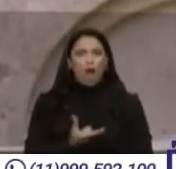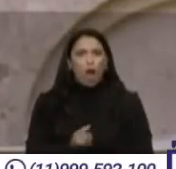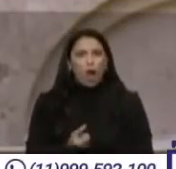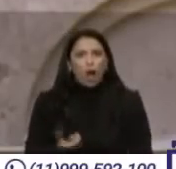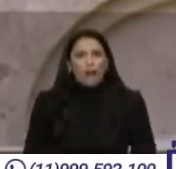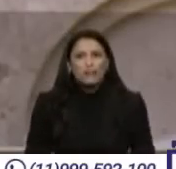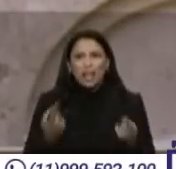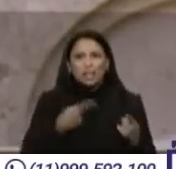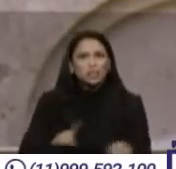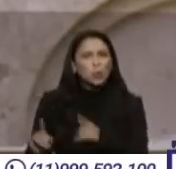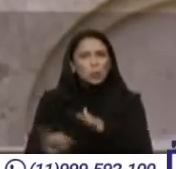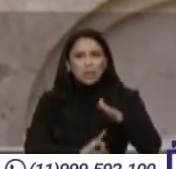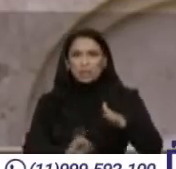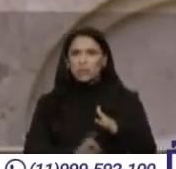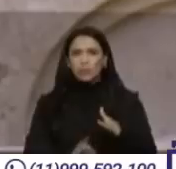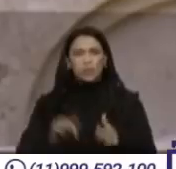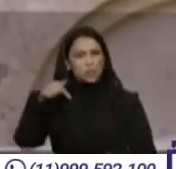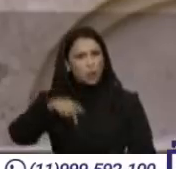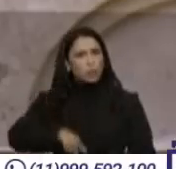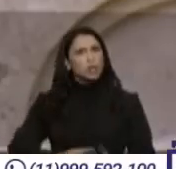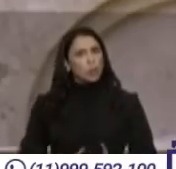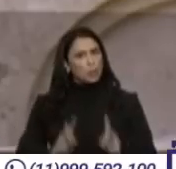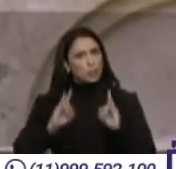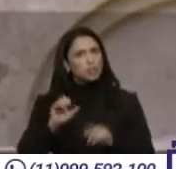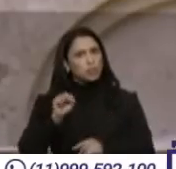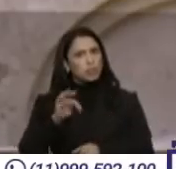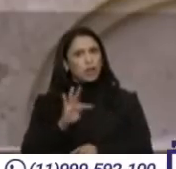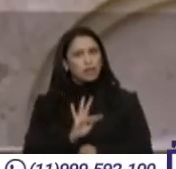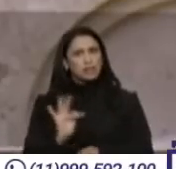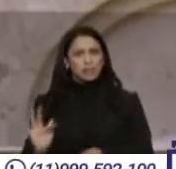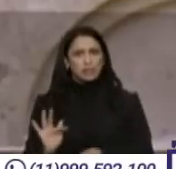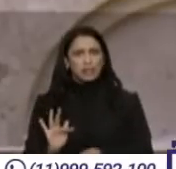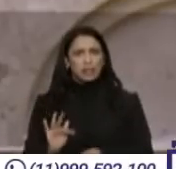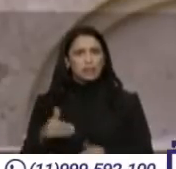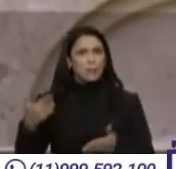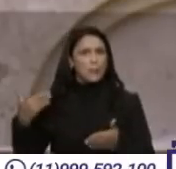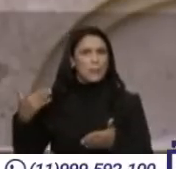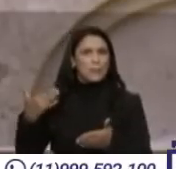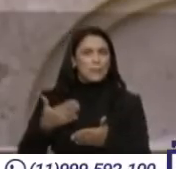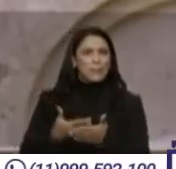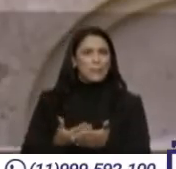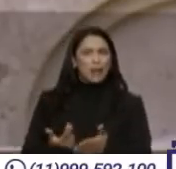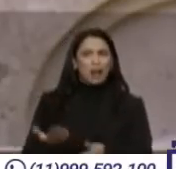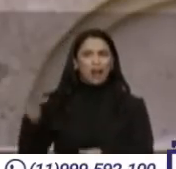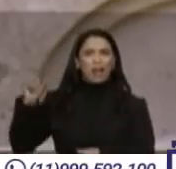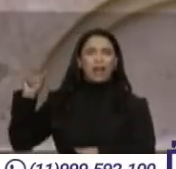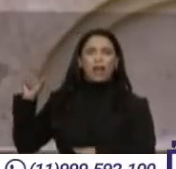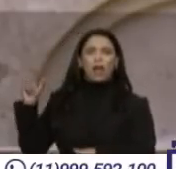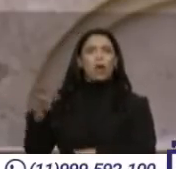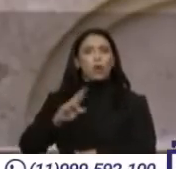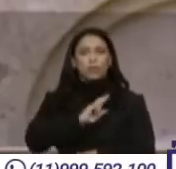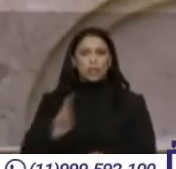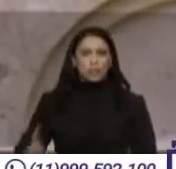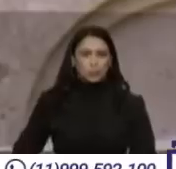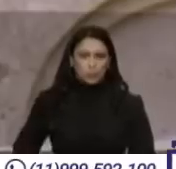as instalações desta Suprema Corte, seja ao longo do Império, seja na